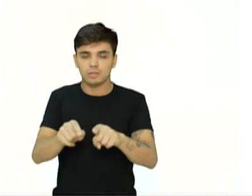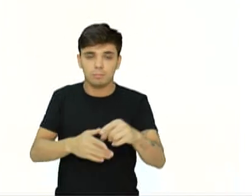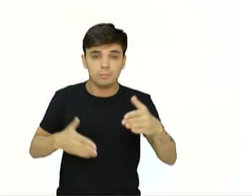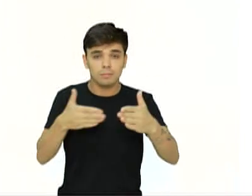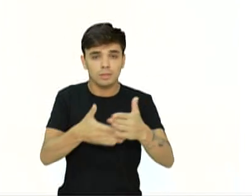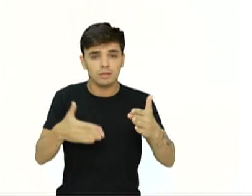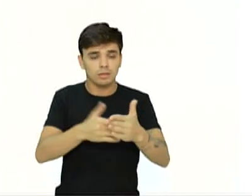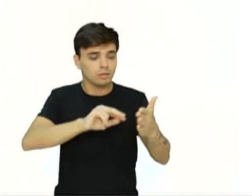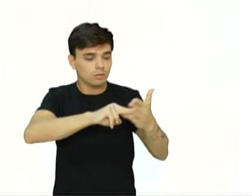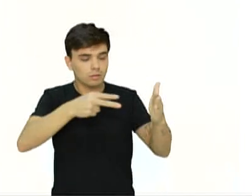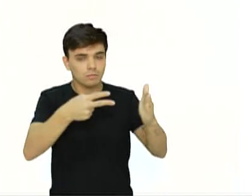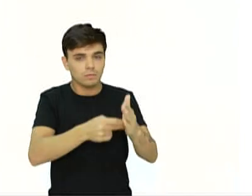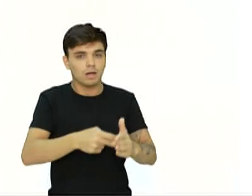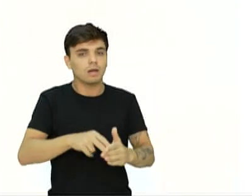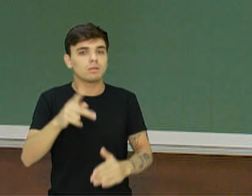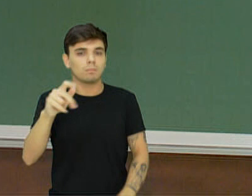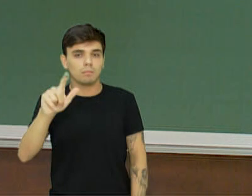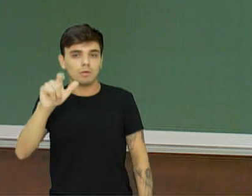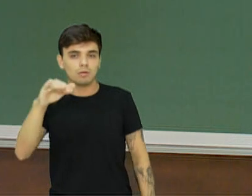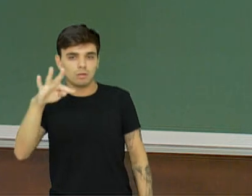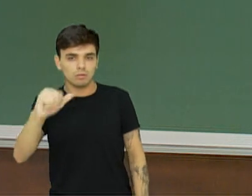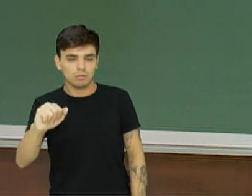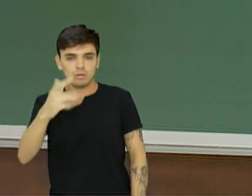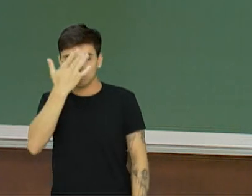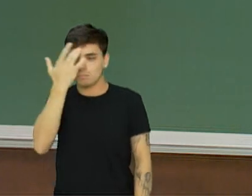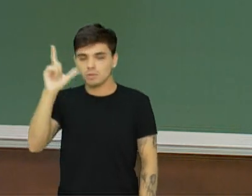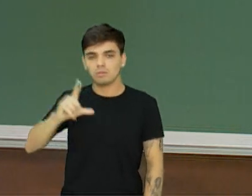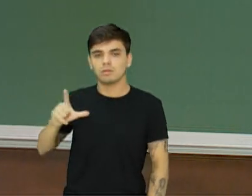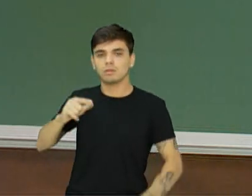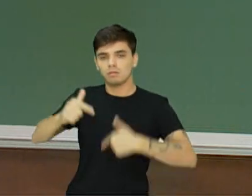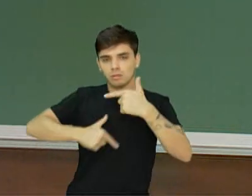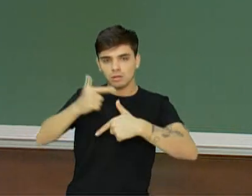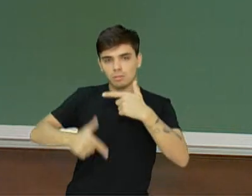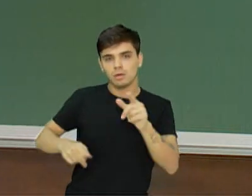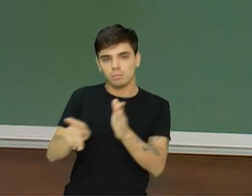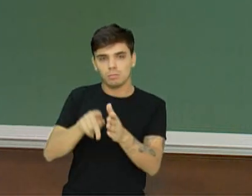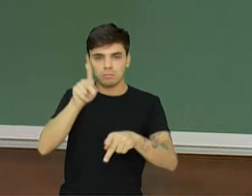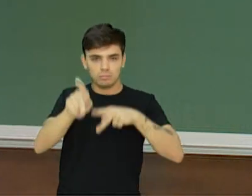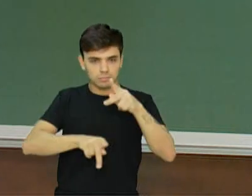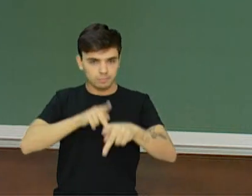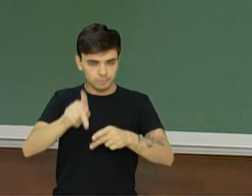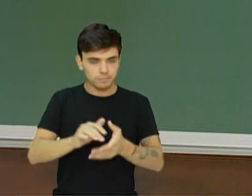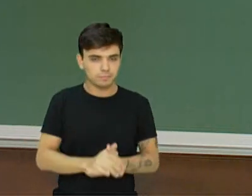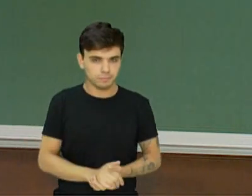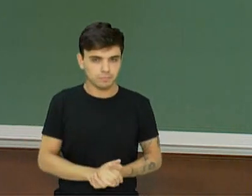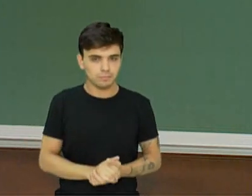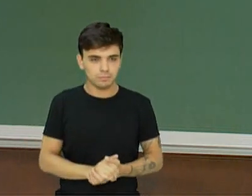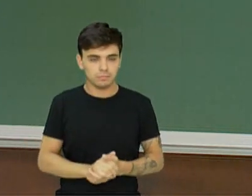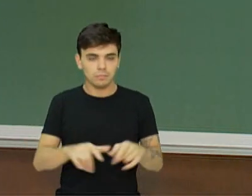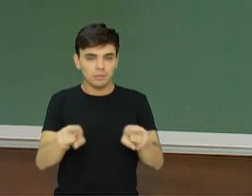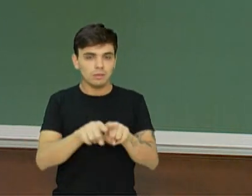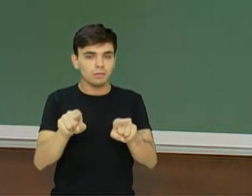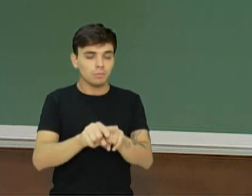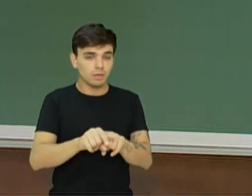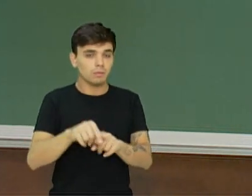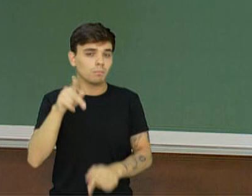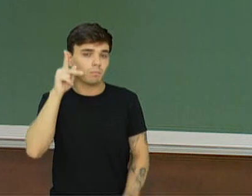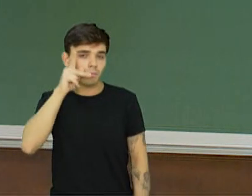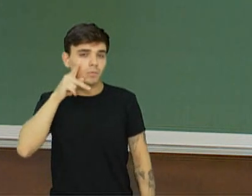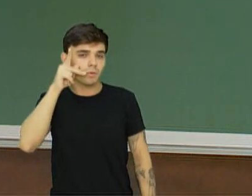sentido de política àqueles que exercem alguma função pública. E política também, aí um sentido